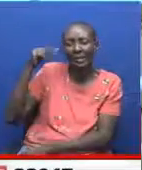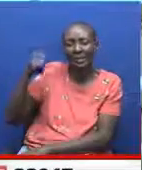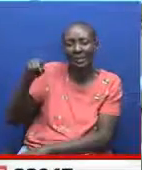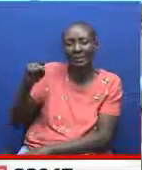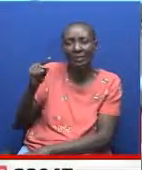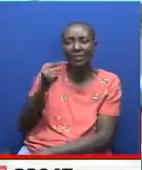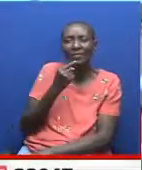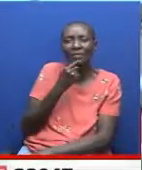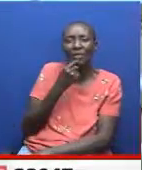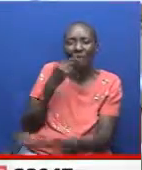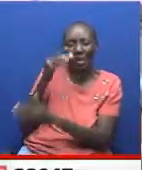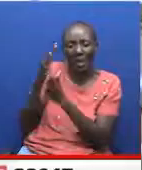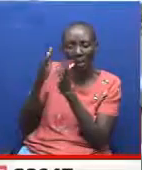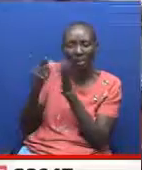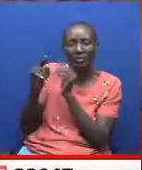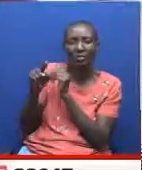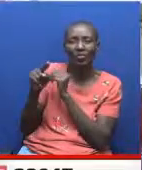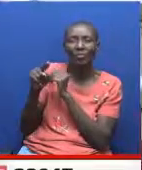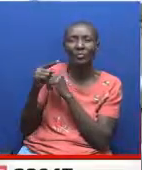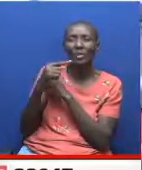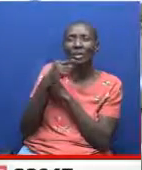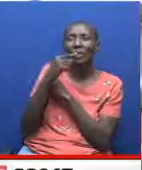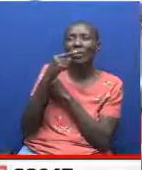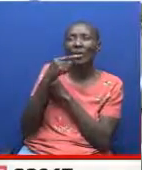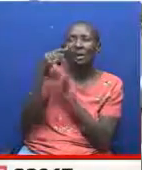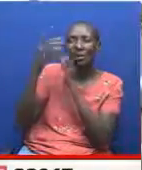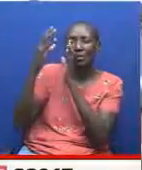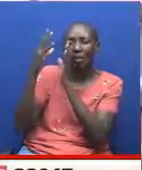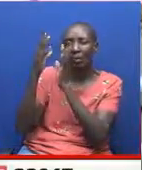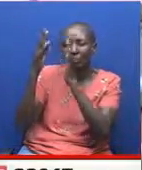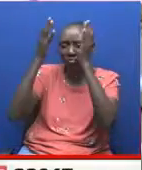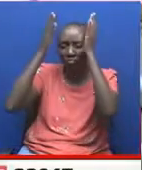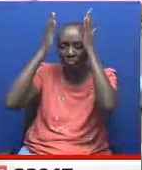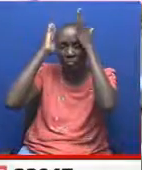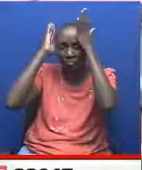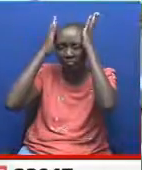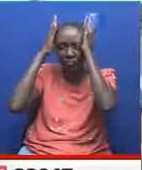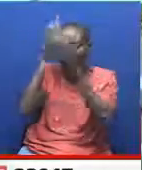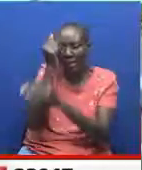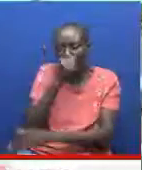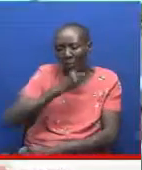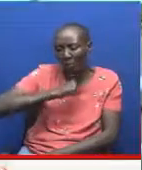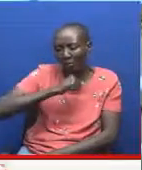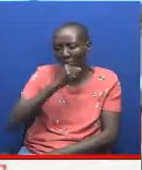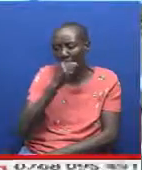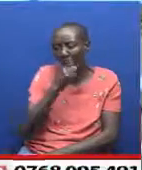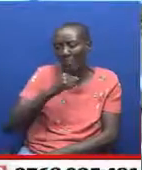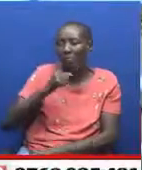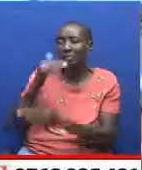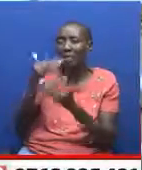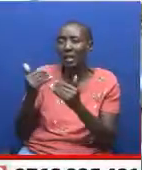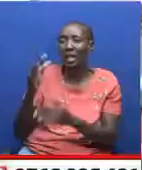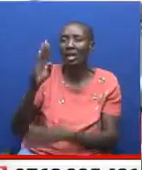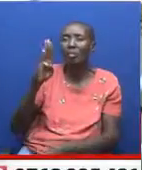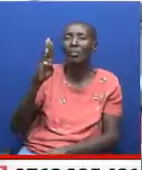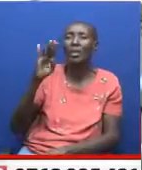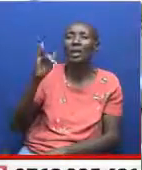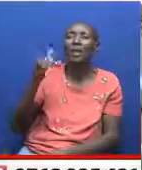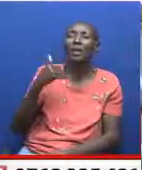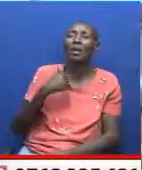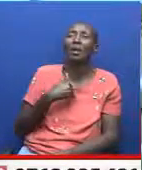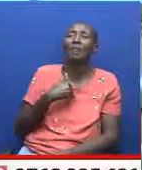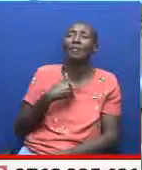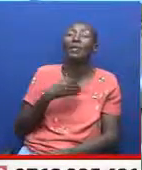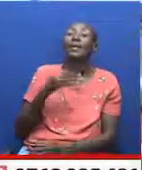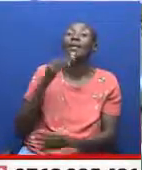Muturkana. Wakaanza kusema punguza punda, matusi. Na sasa wanatuletea BBI. Kama